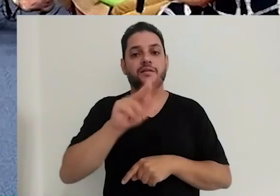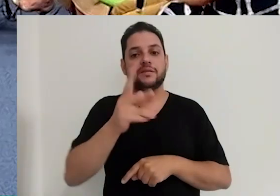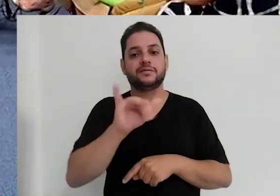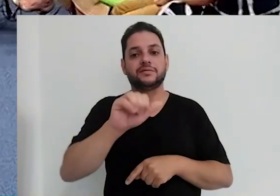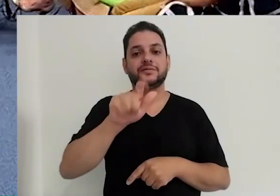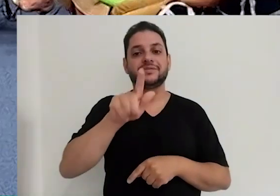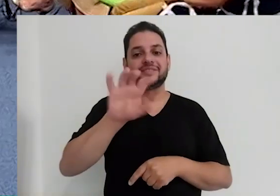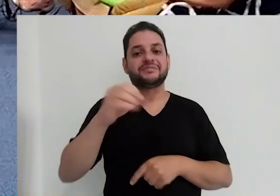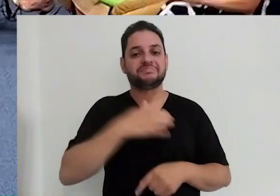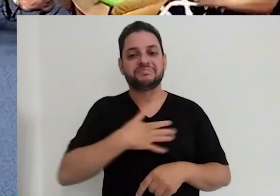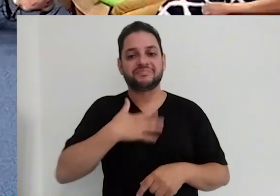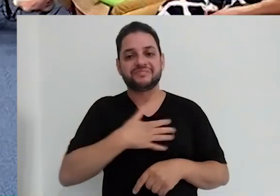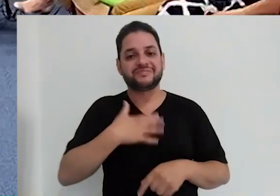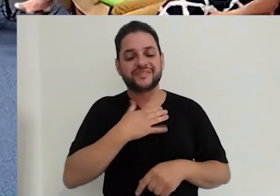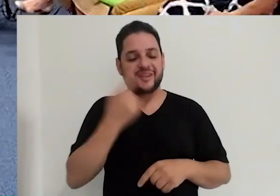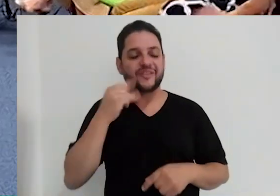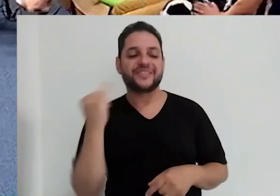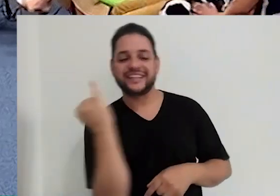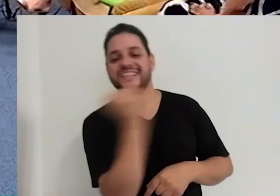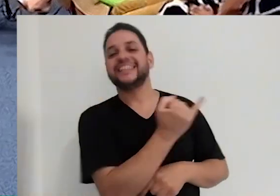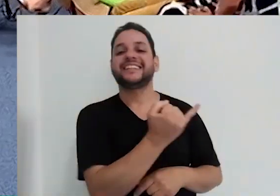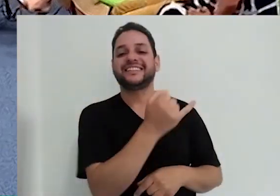estão falando essas coisas todas